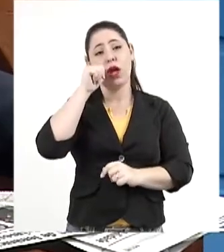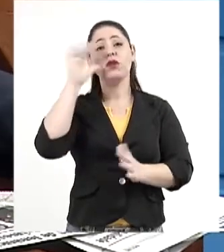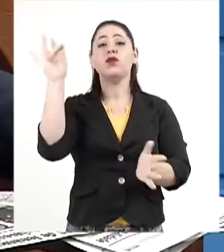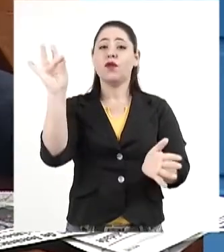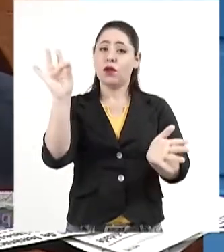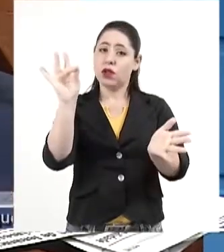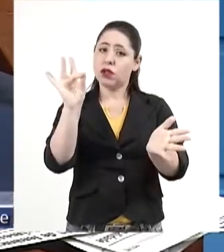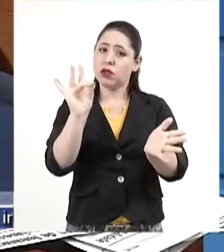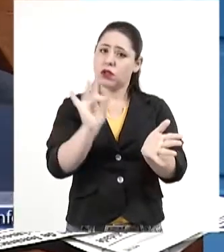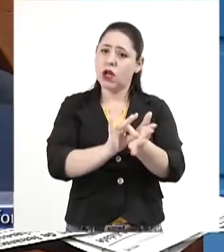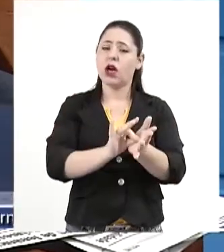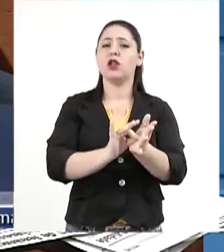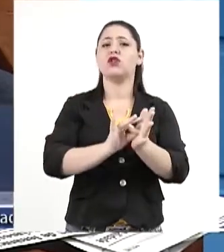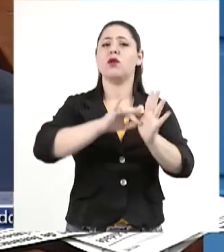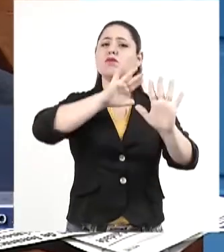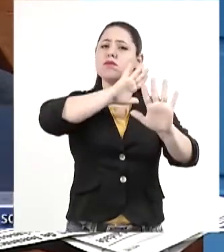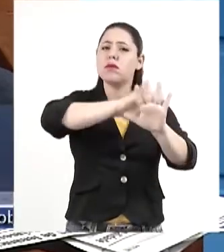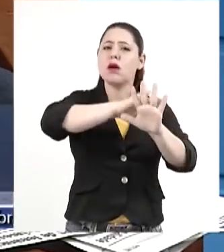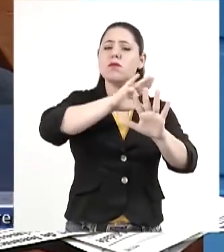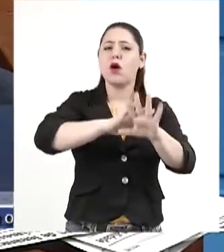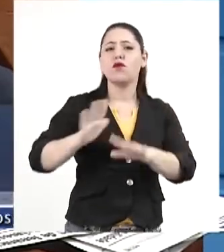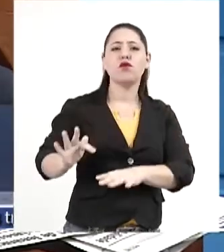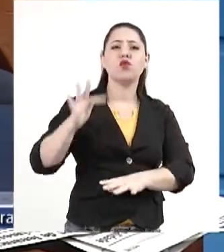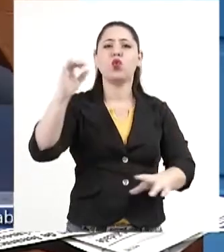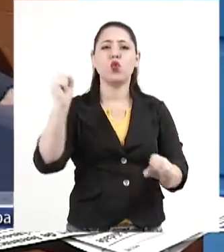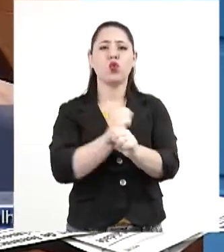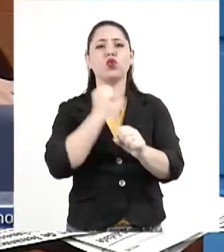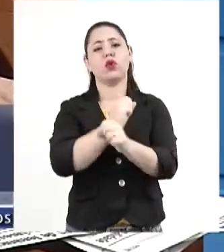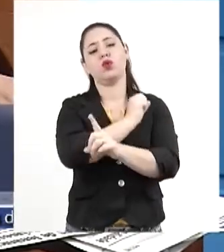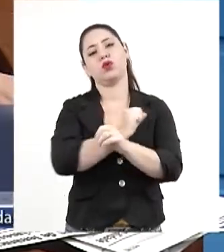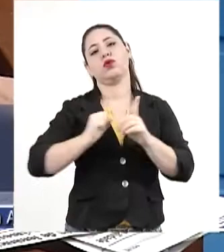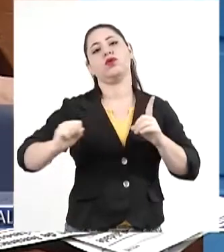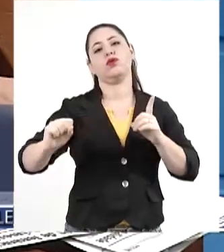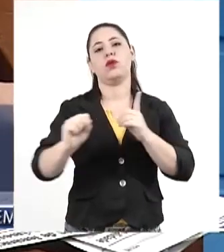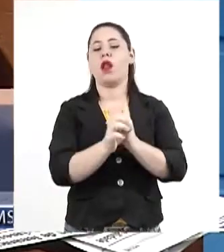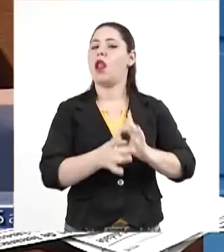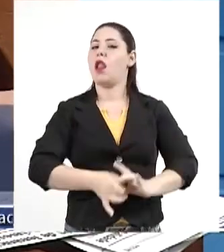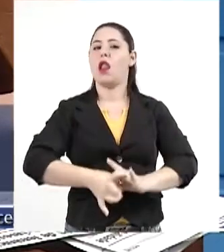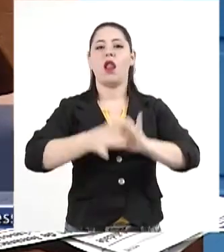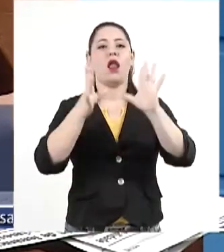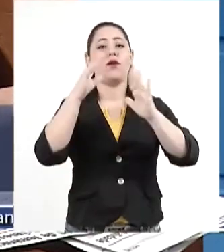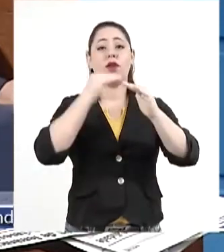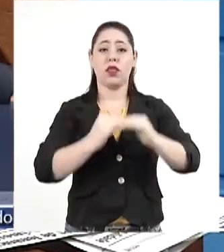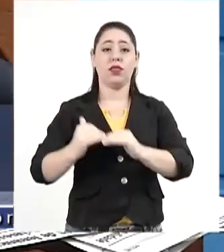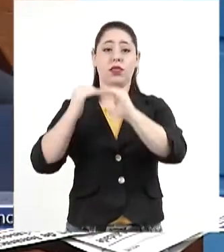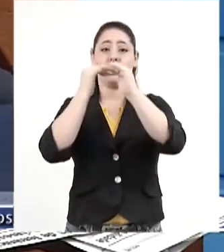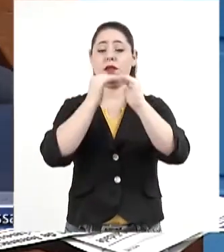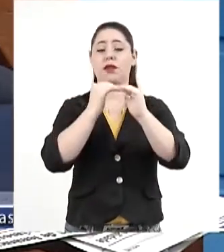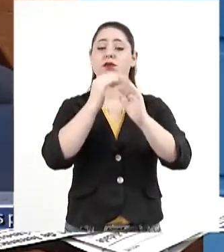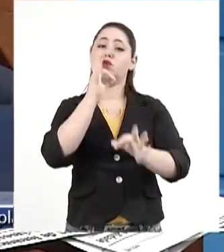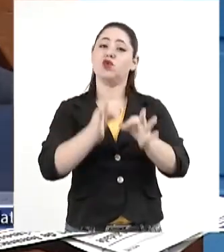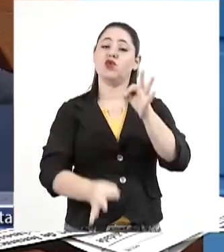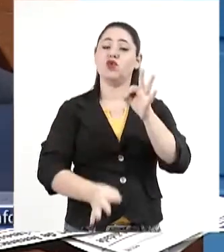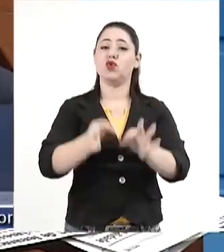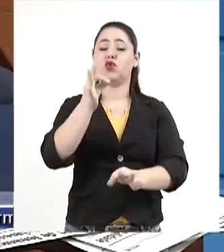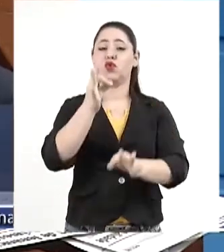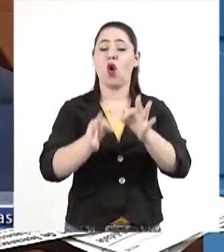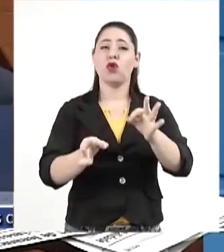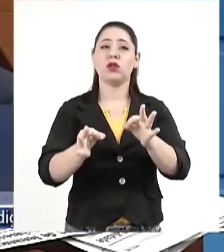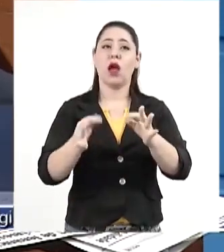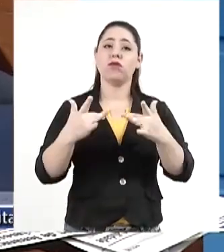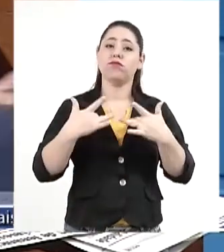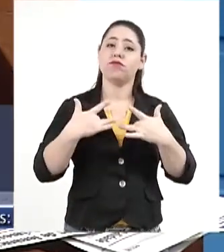fato protagonistas na construção de uma sociedade livre, democrática, mais justa, mais